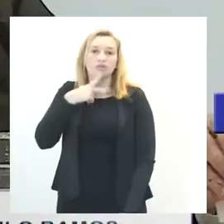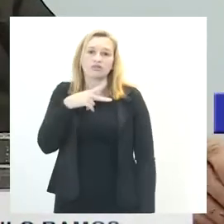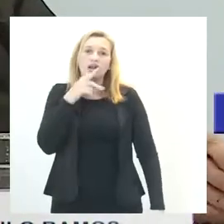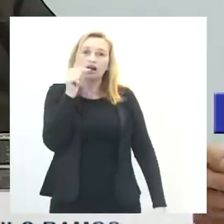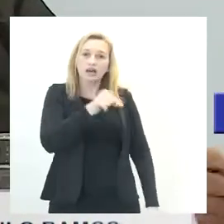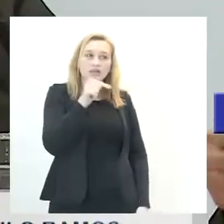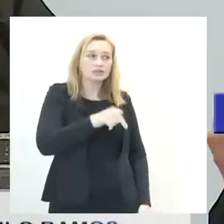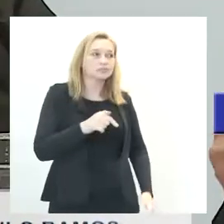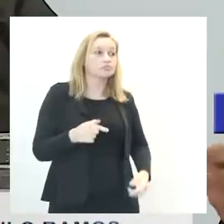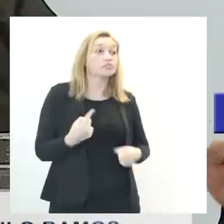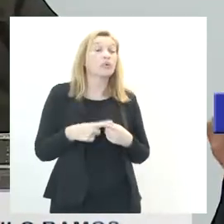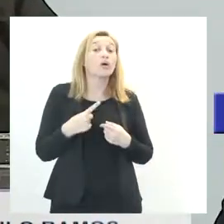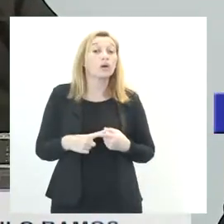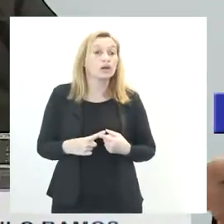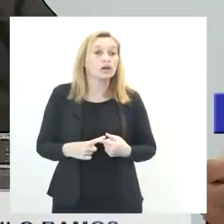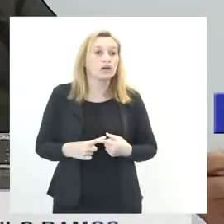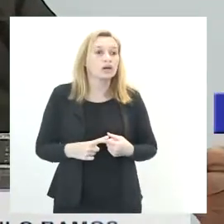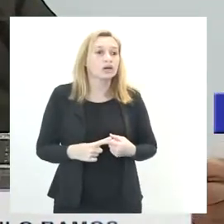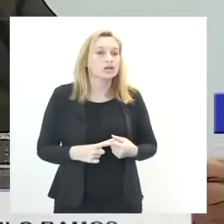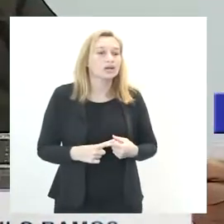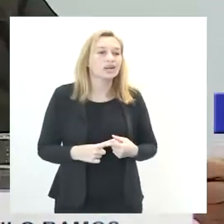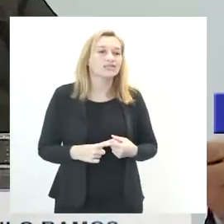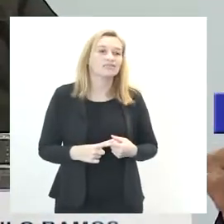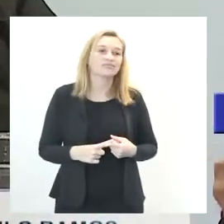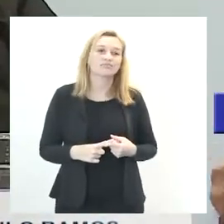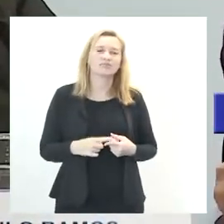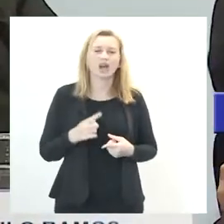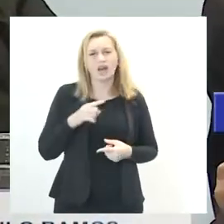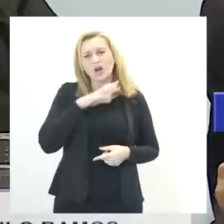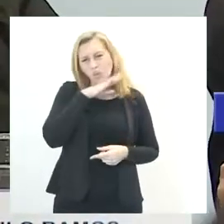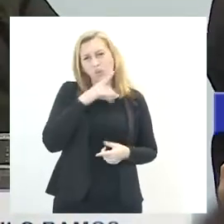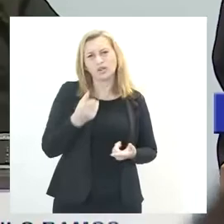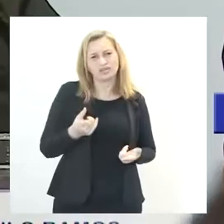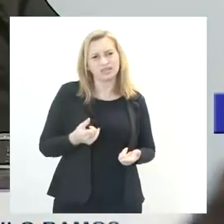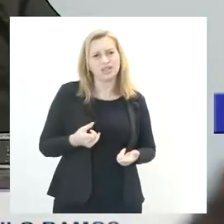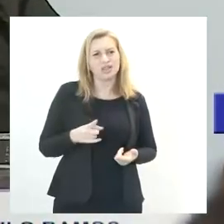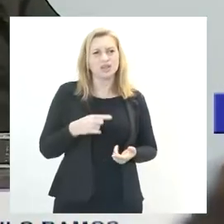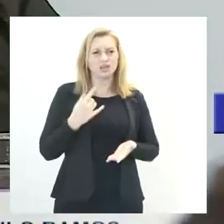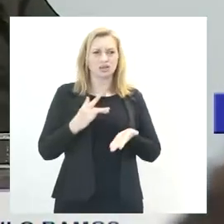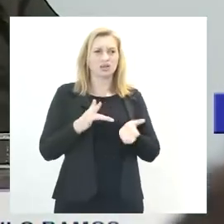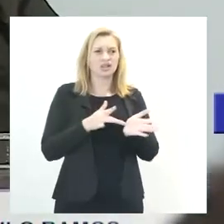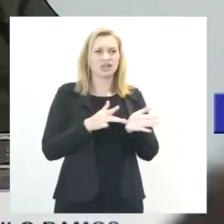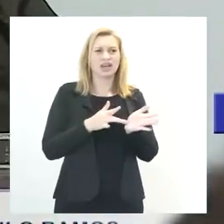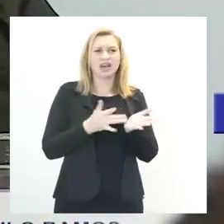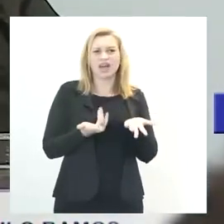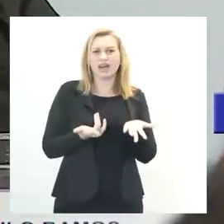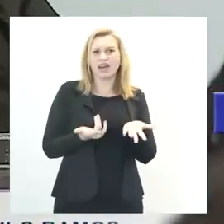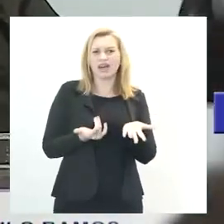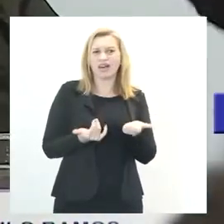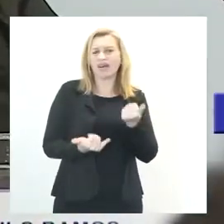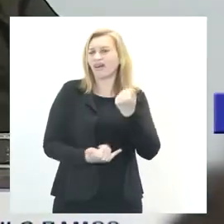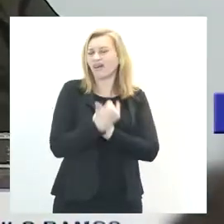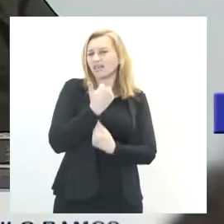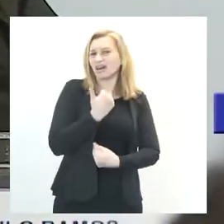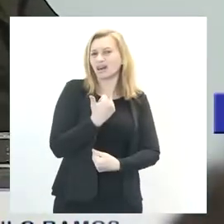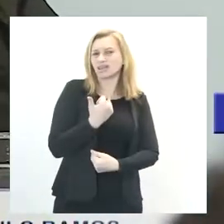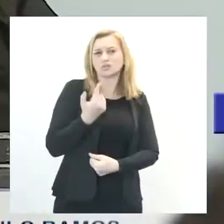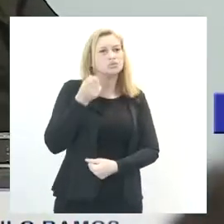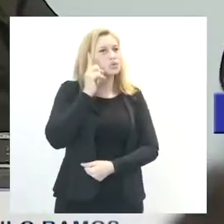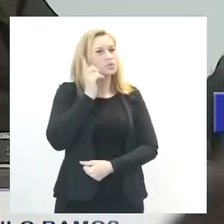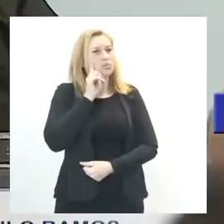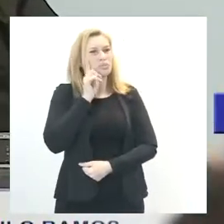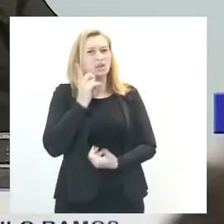menção porque meu querido é demais mas vamos sendo enganados a cada momento às vezes não é tão